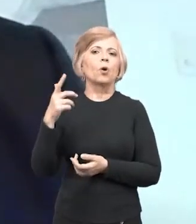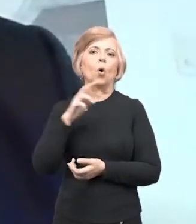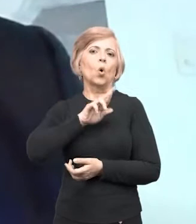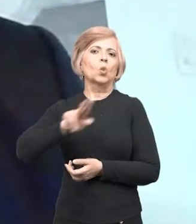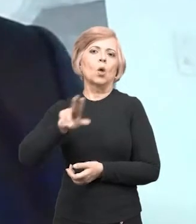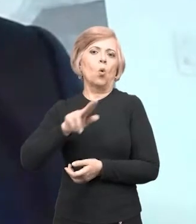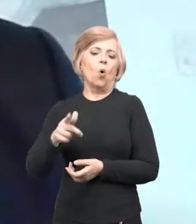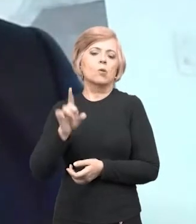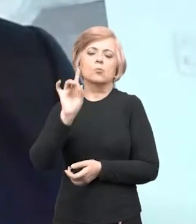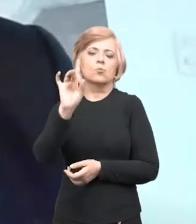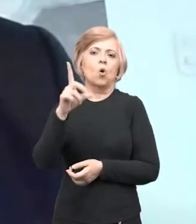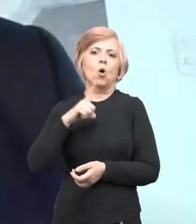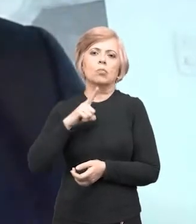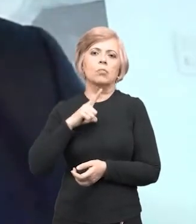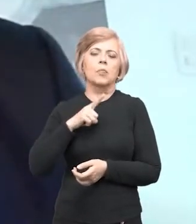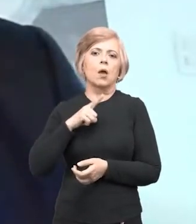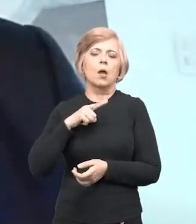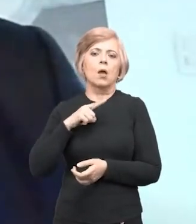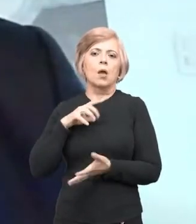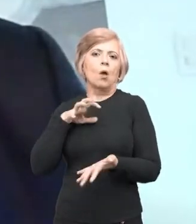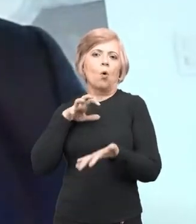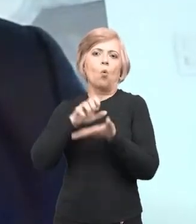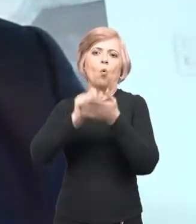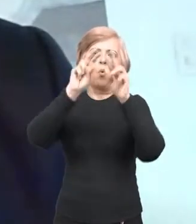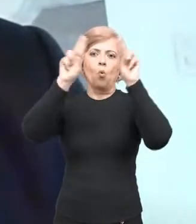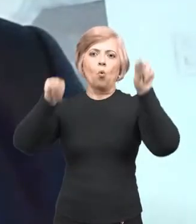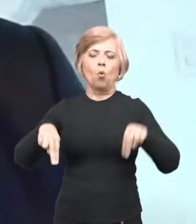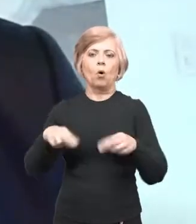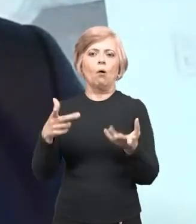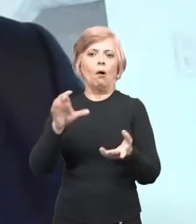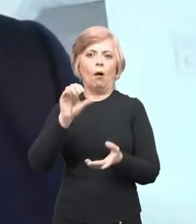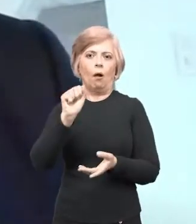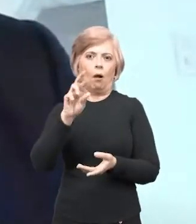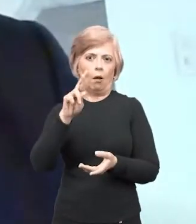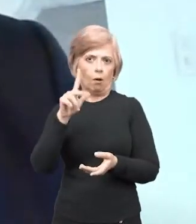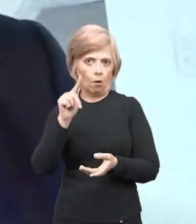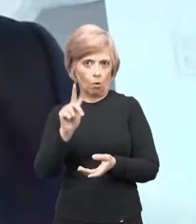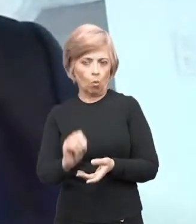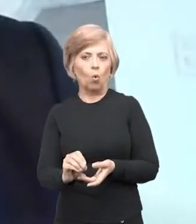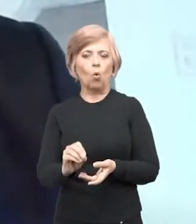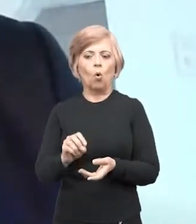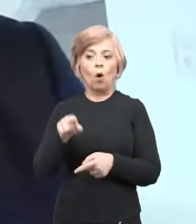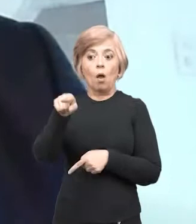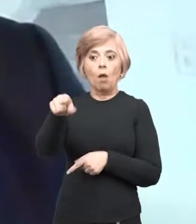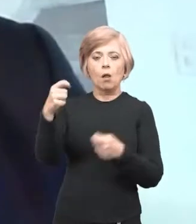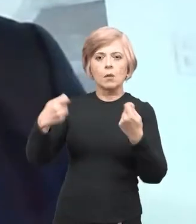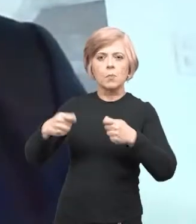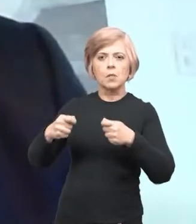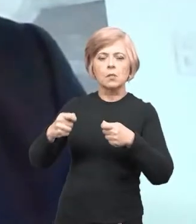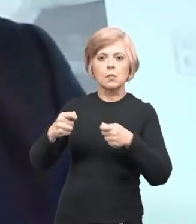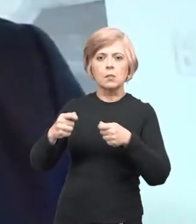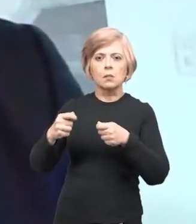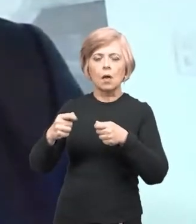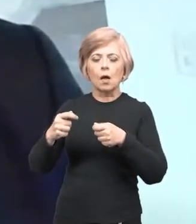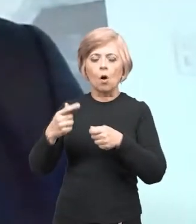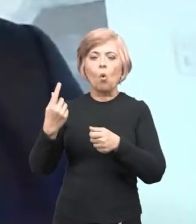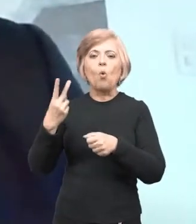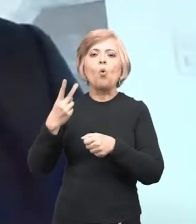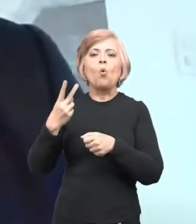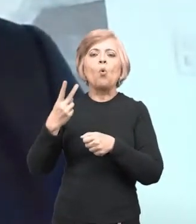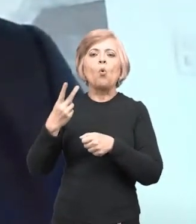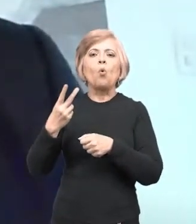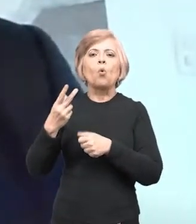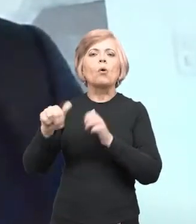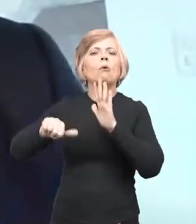basta ocupar o cargo. É importante que o eventual crime praticado seja relacionado com a função, né? Tenha relação